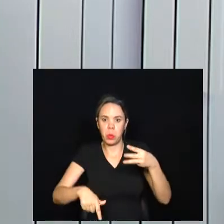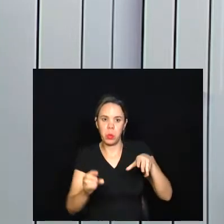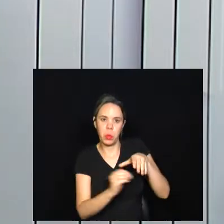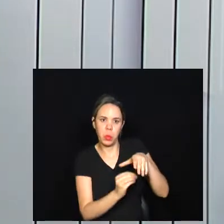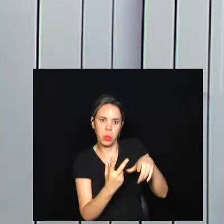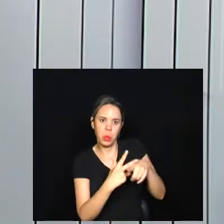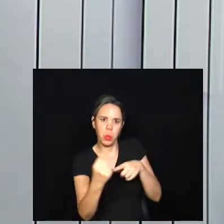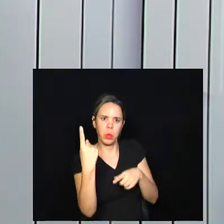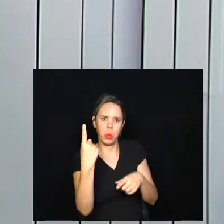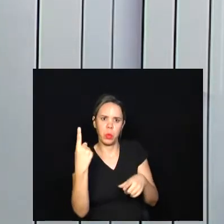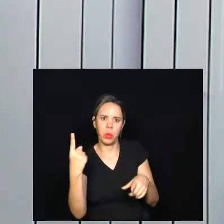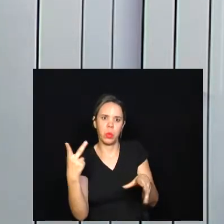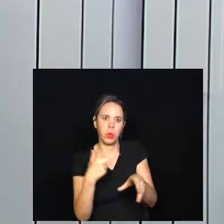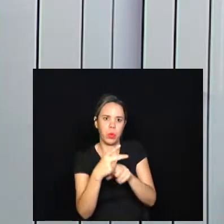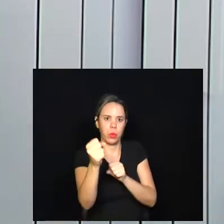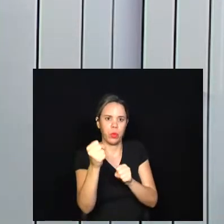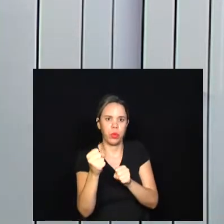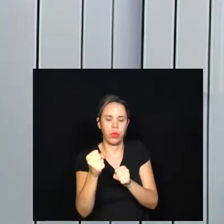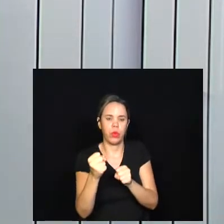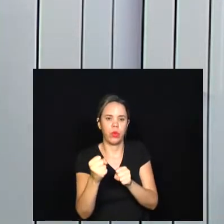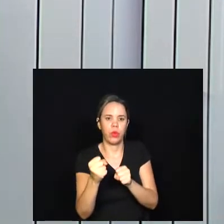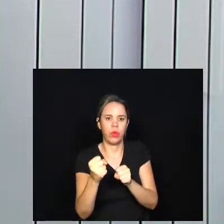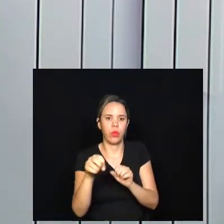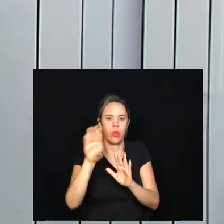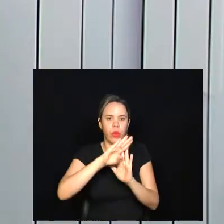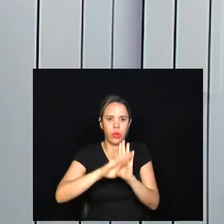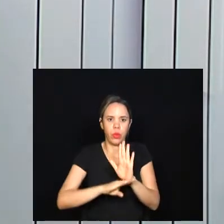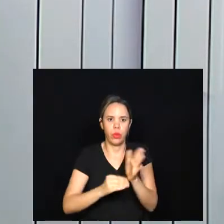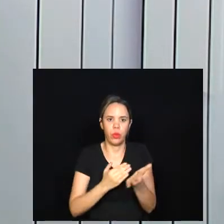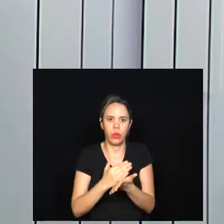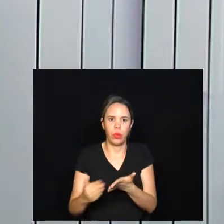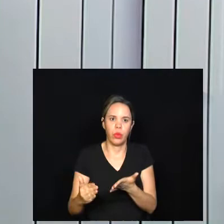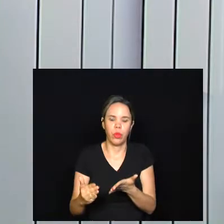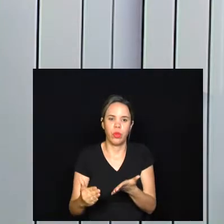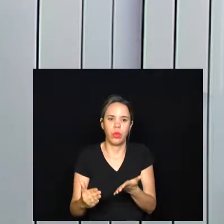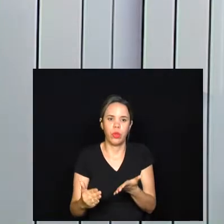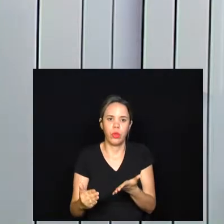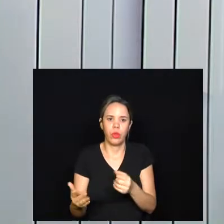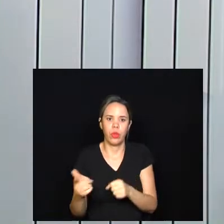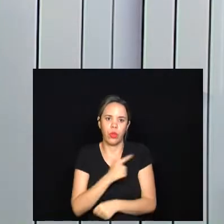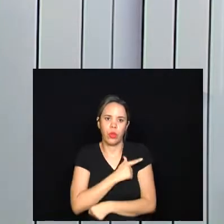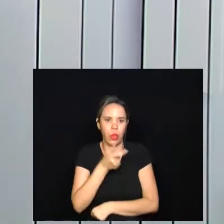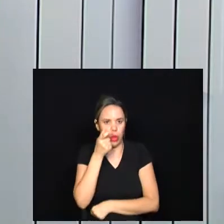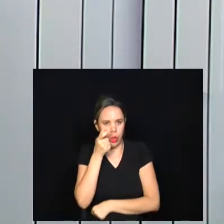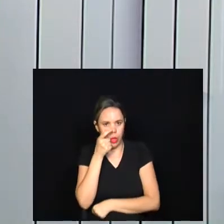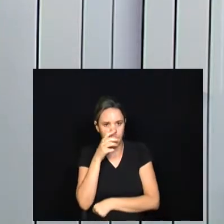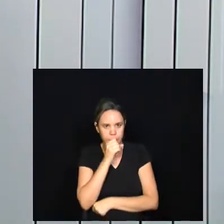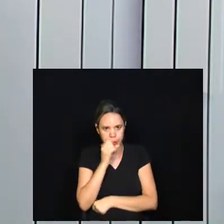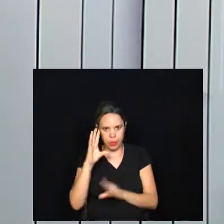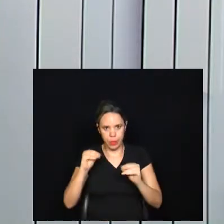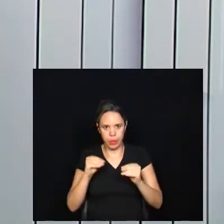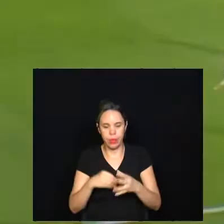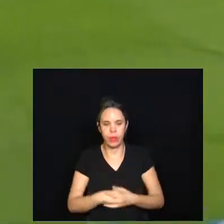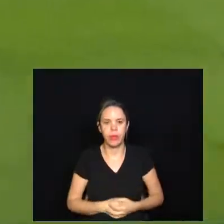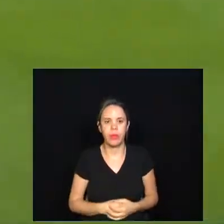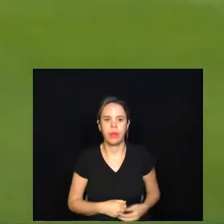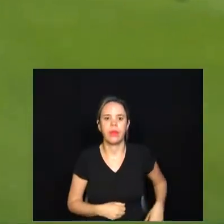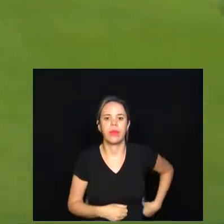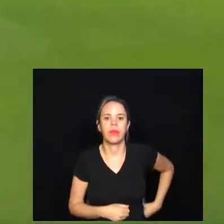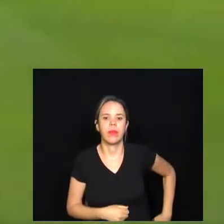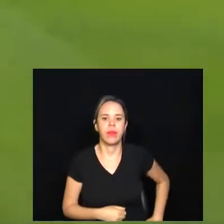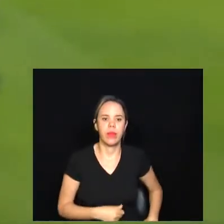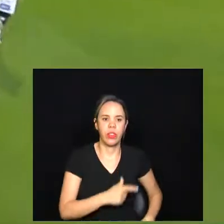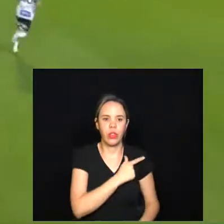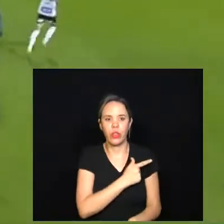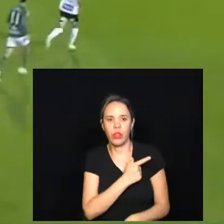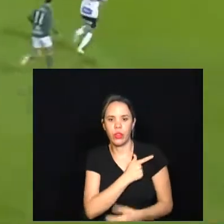para valer um gol. Pela ordem cronológica, a gente começa com a partida do Guarani no sábado à noite. O